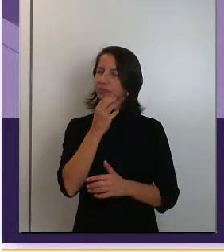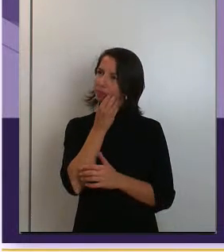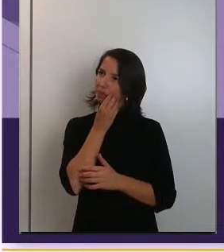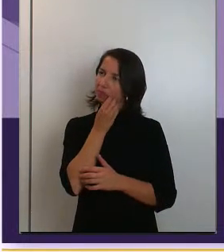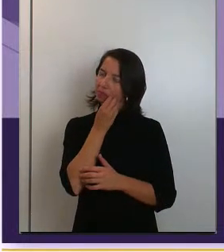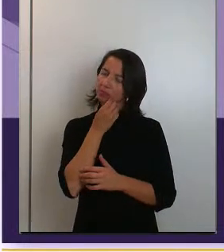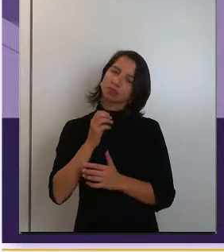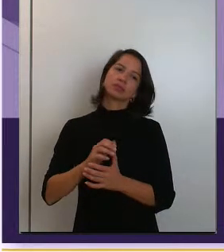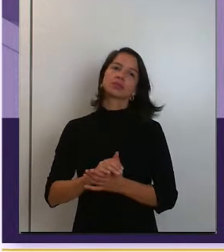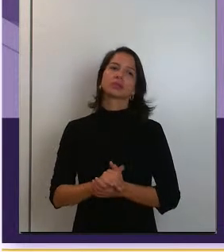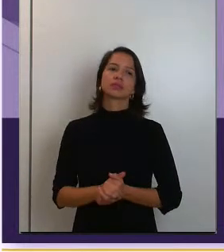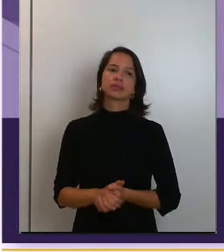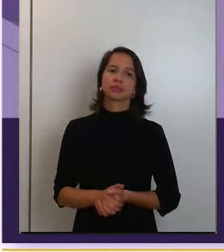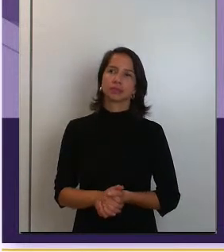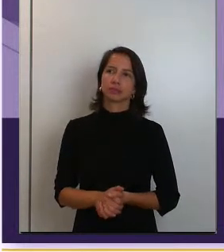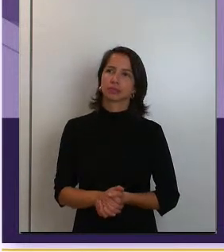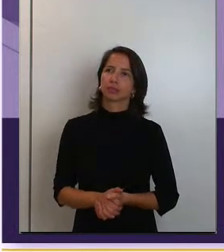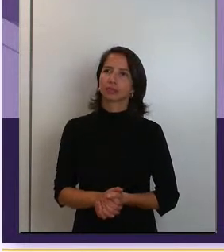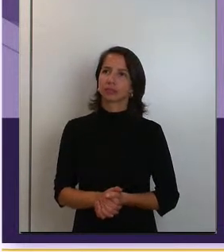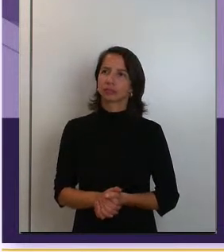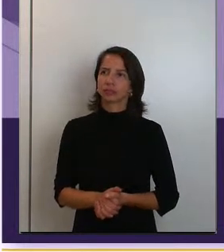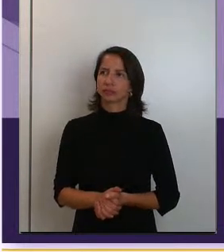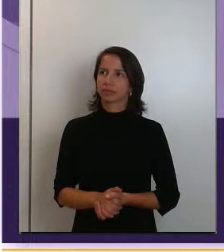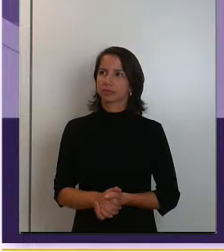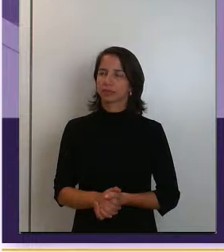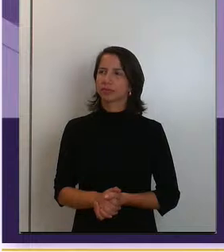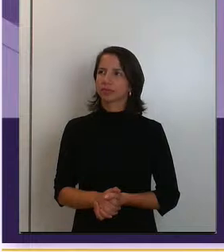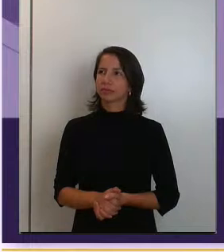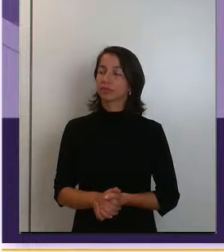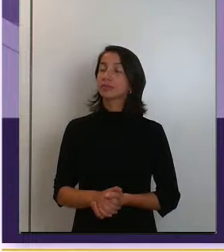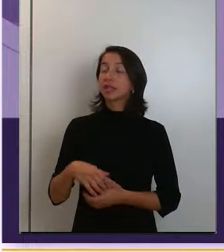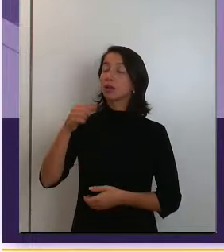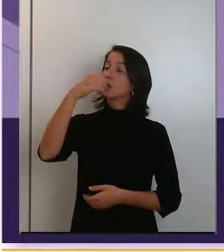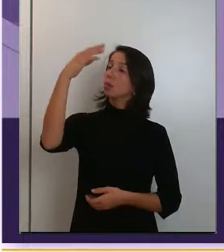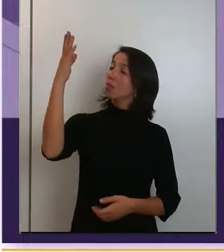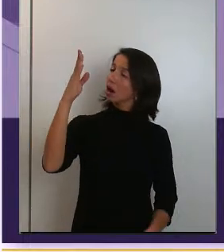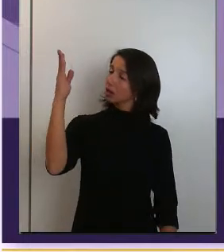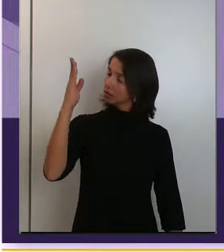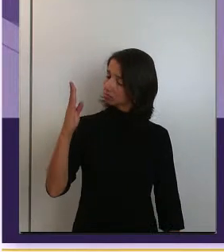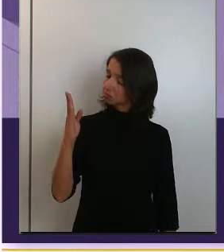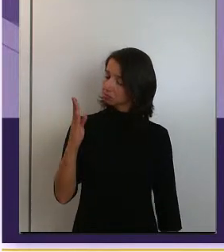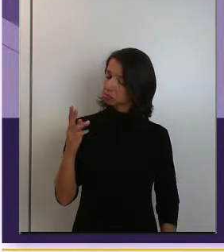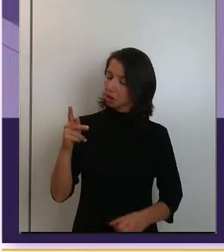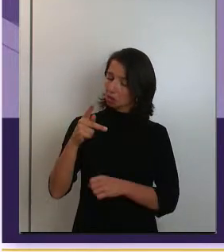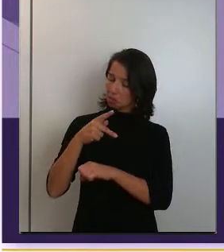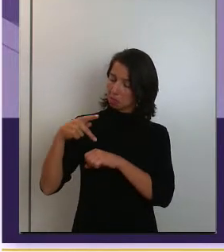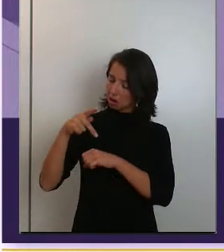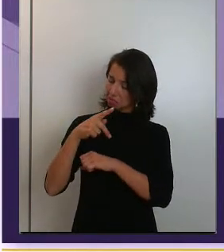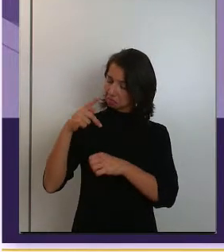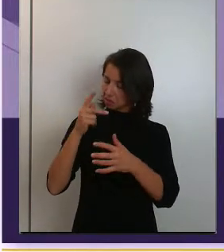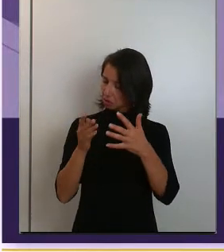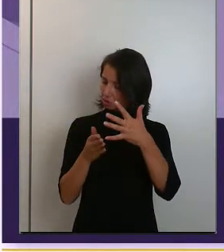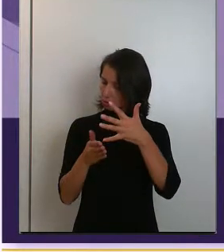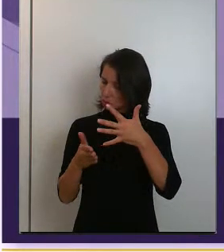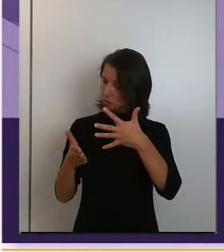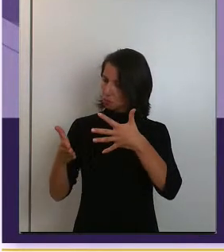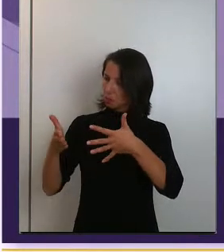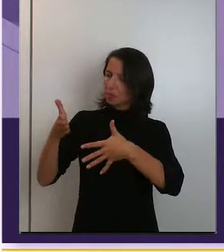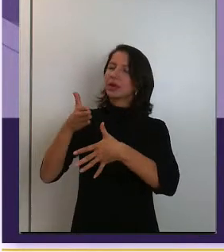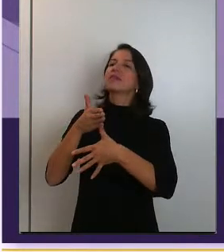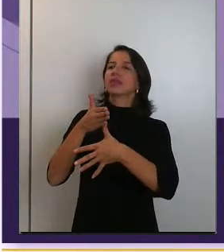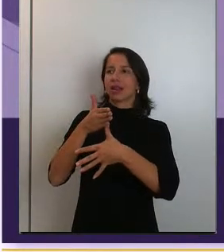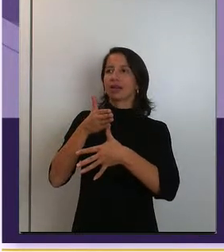ele tem uma situação muito privilegiada, né? A gente tem praticamente todas as mães